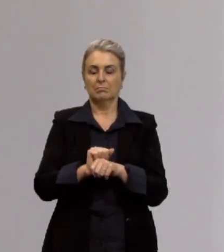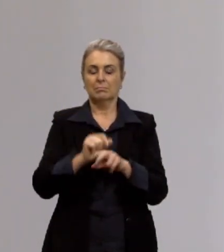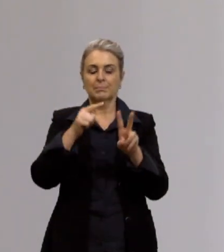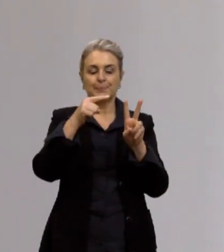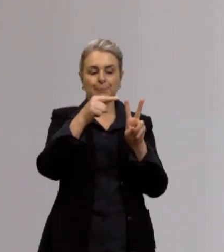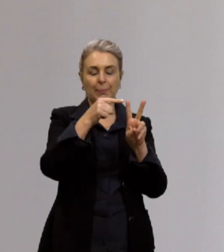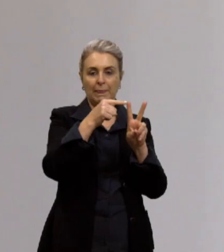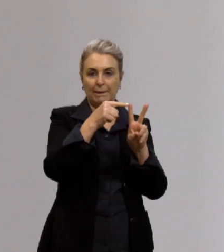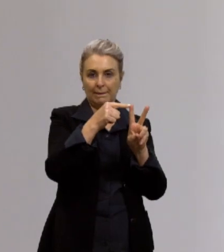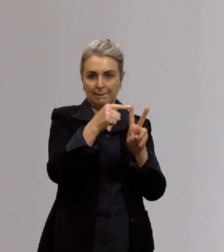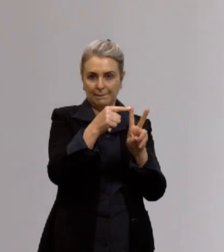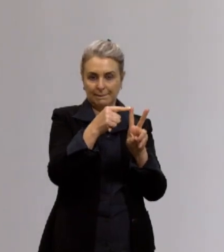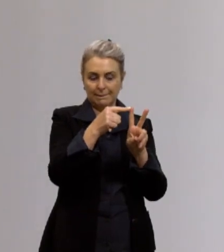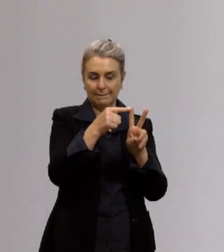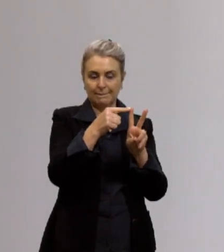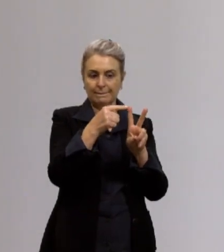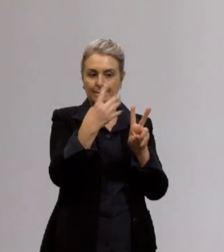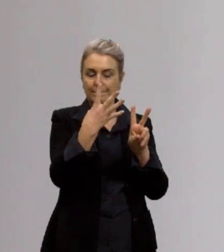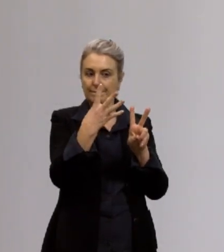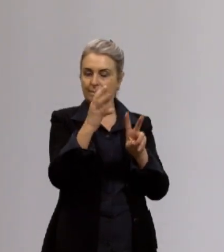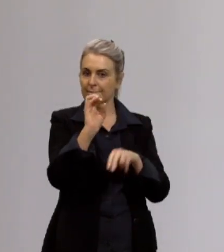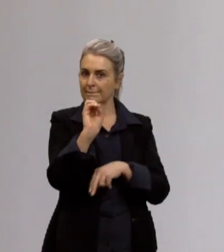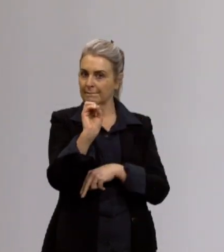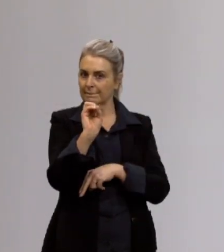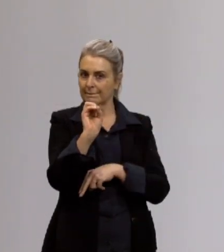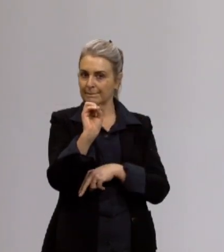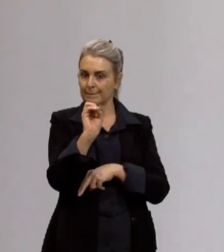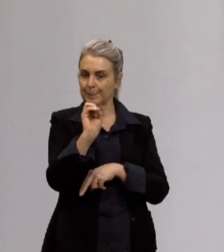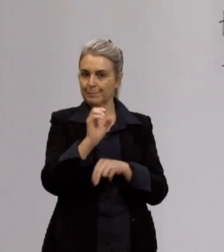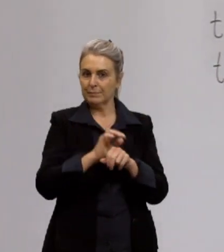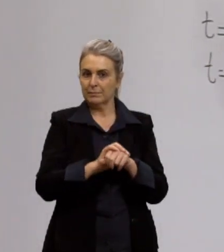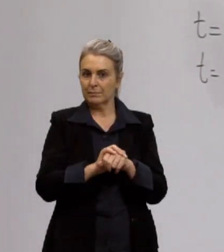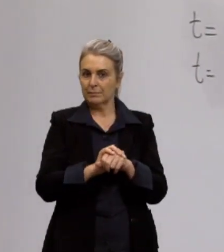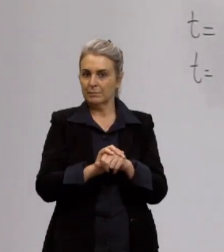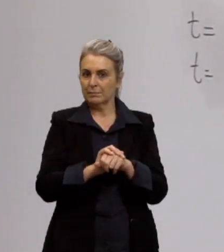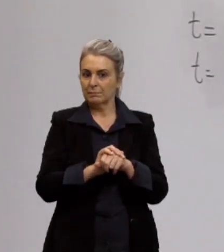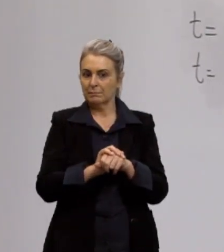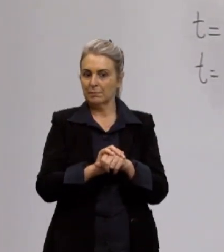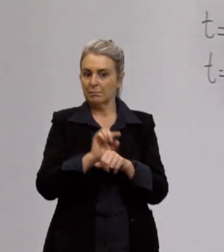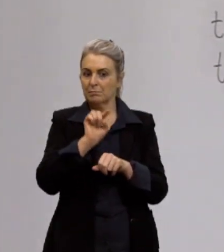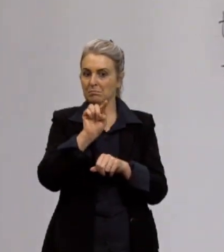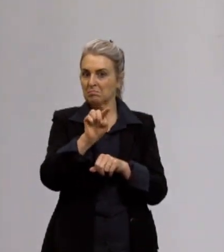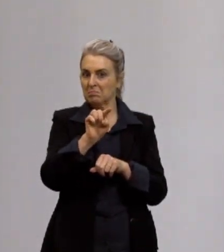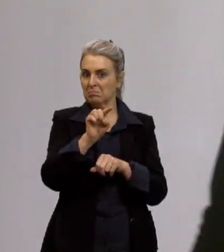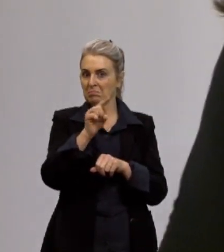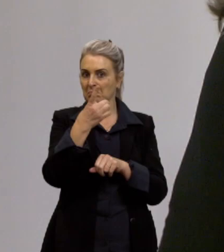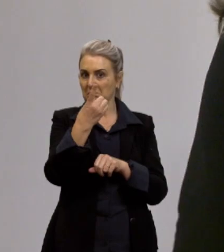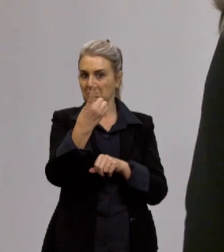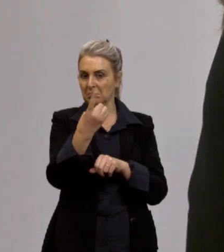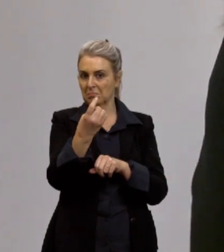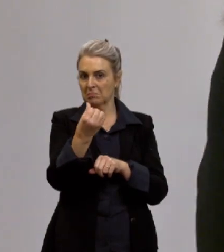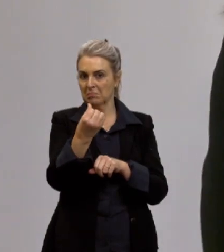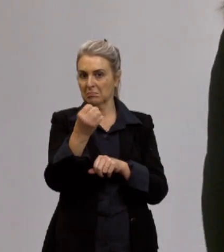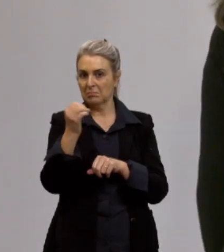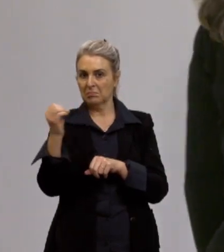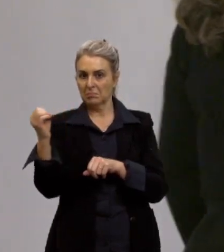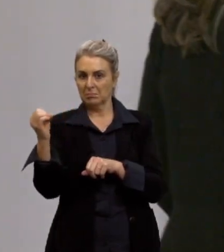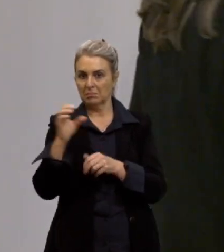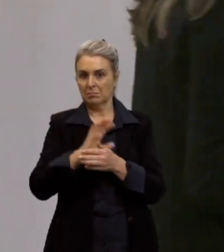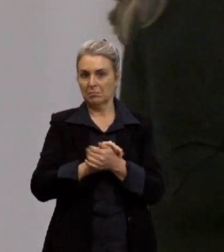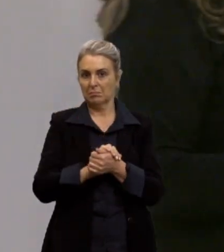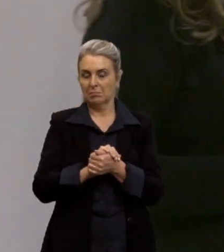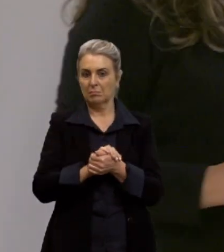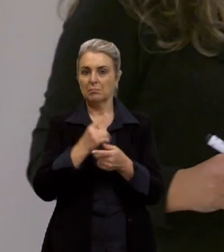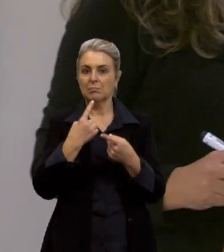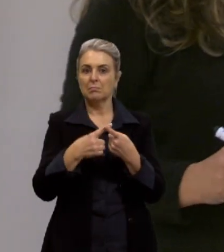raiz de 40, daria 1.600, certo? Por